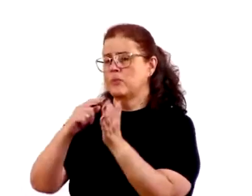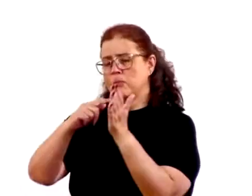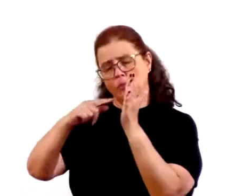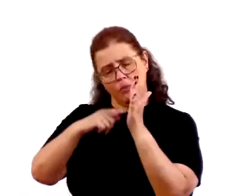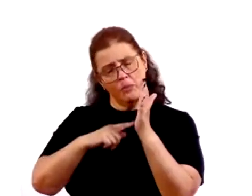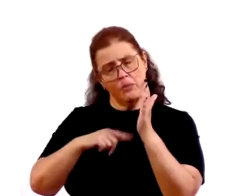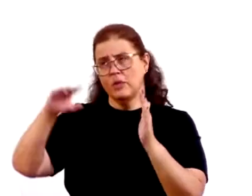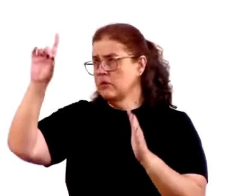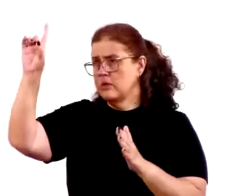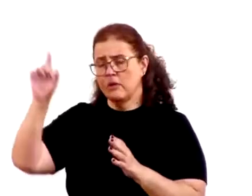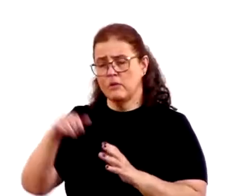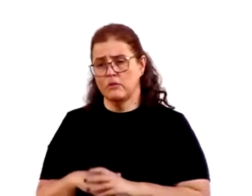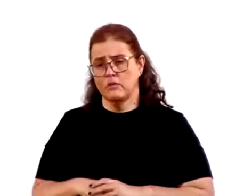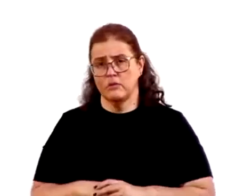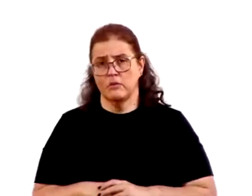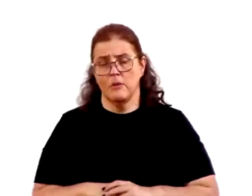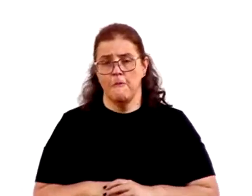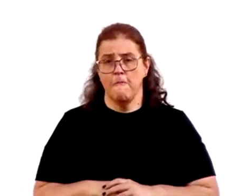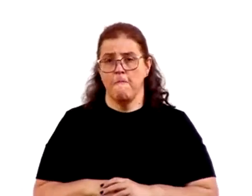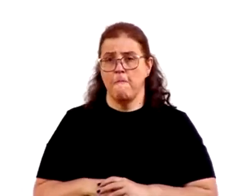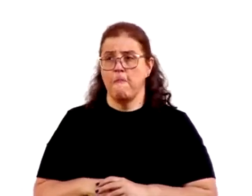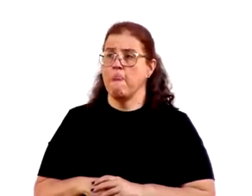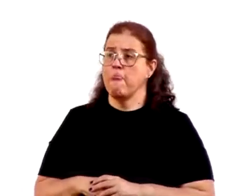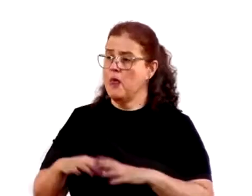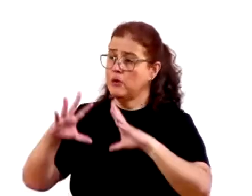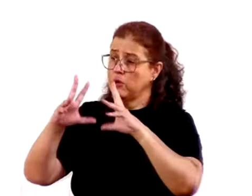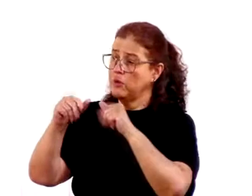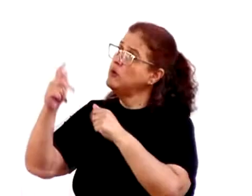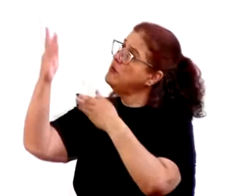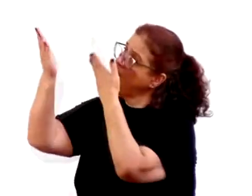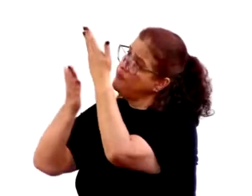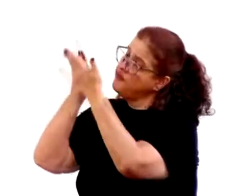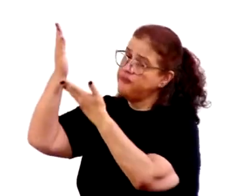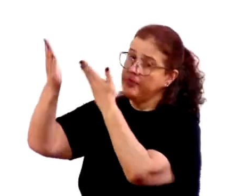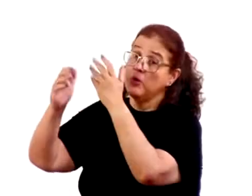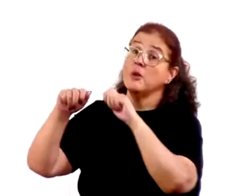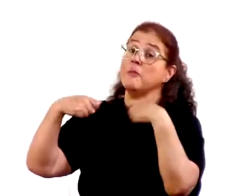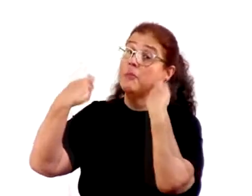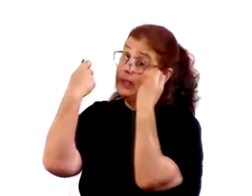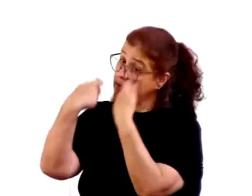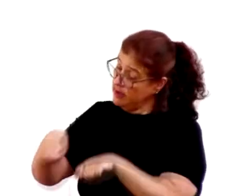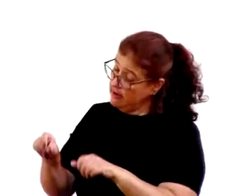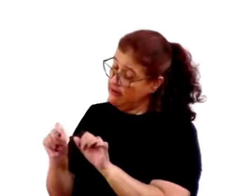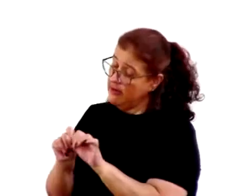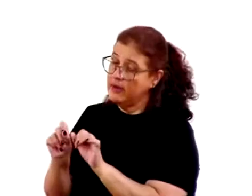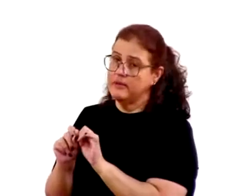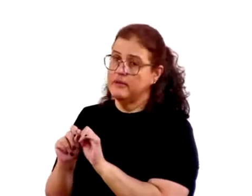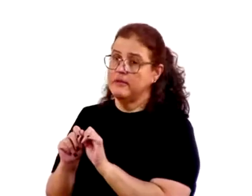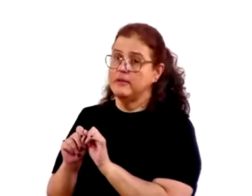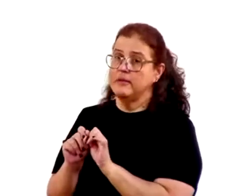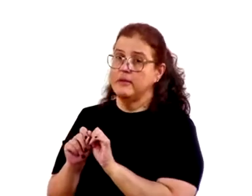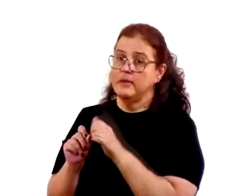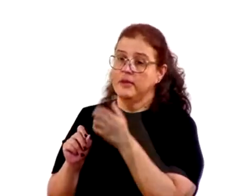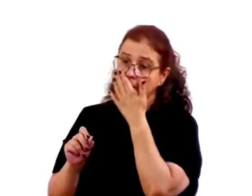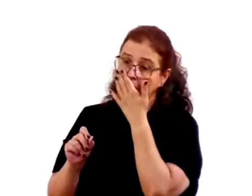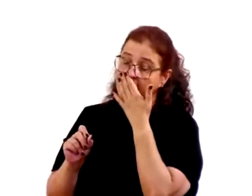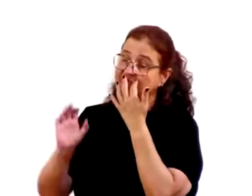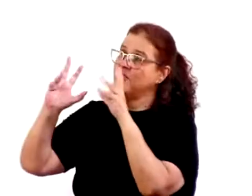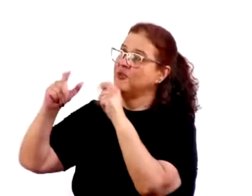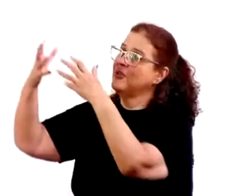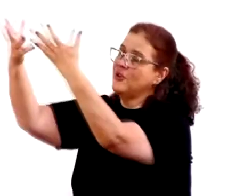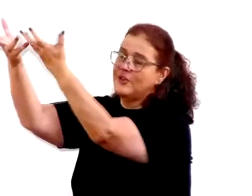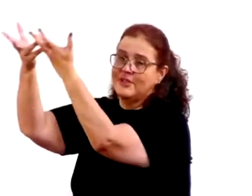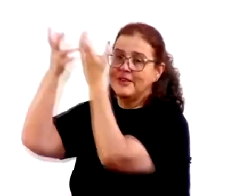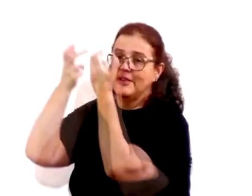Direitos e deveres na relação com Deus são estabelecidos por quem? Por Ele.